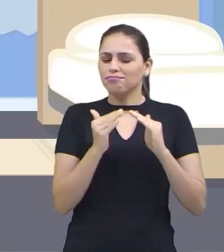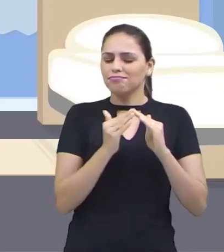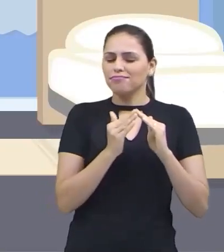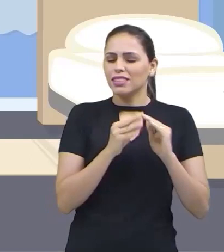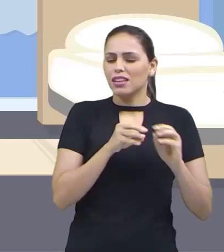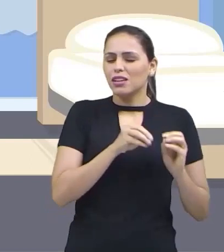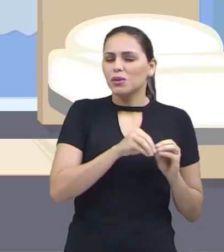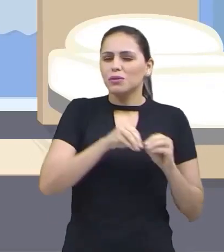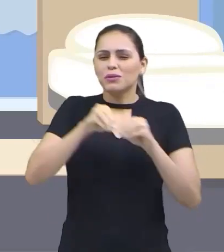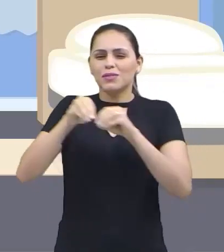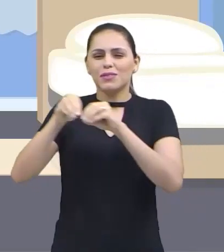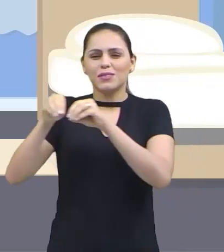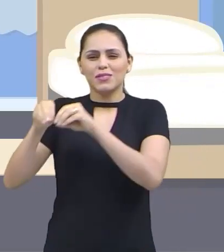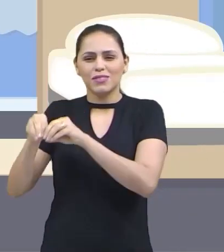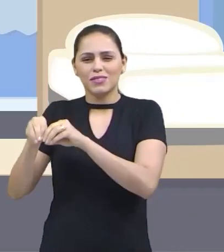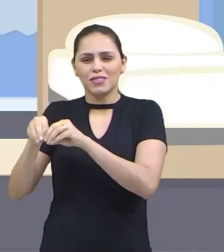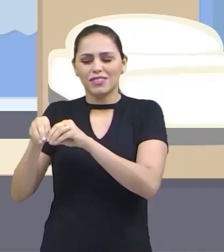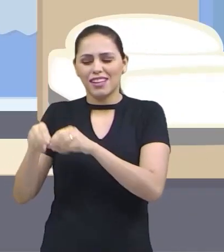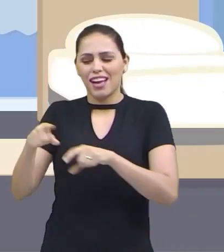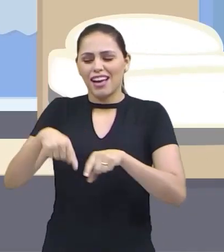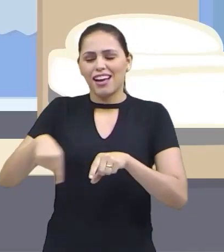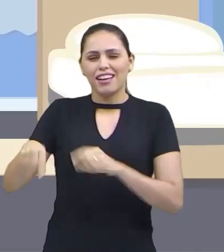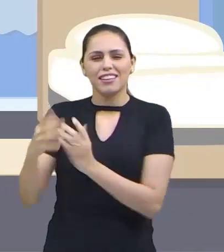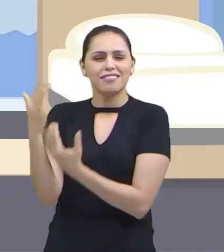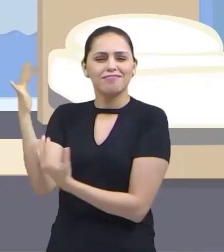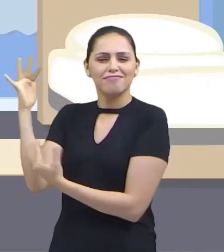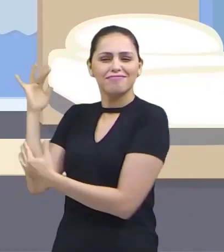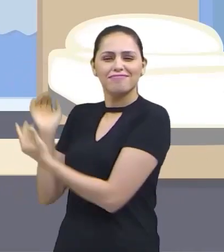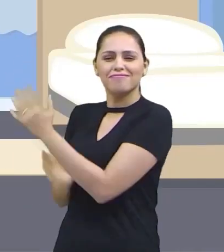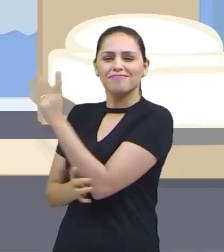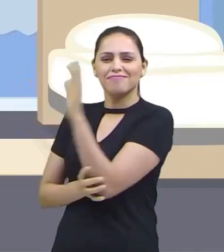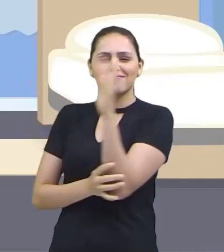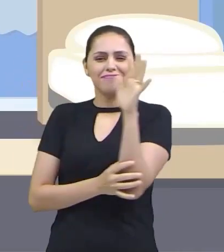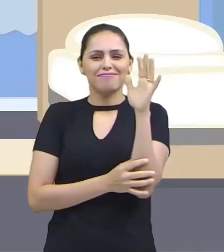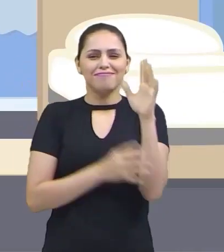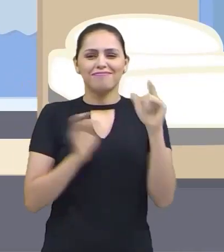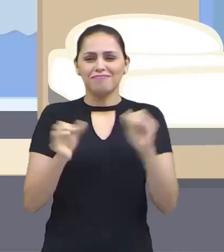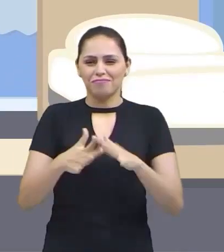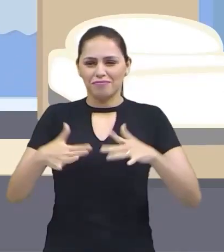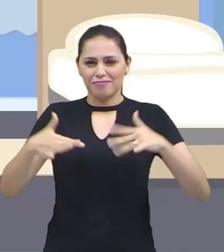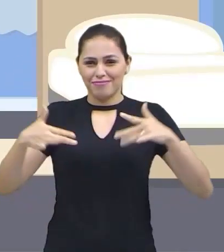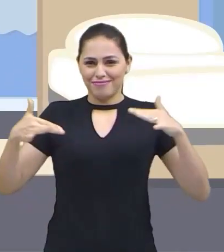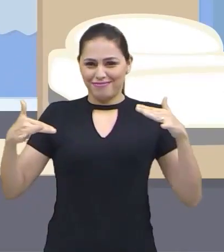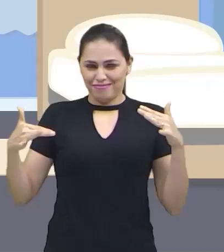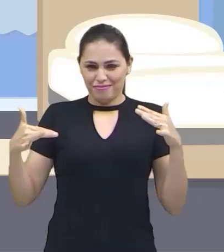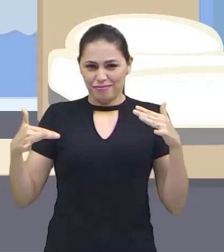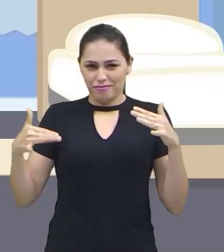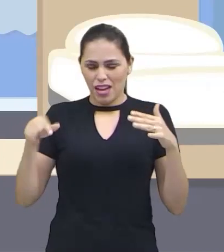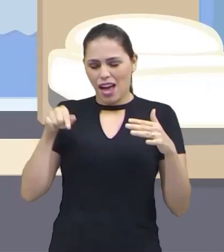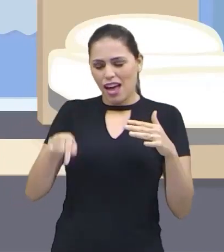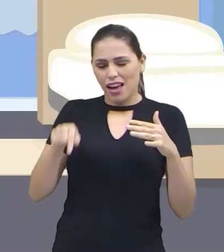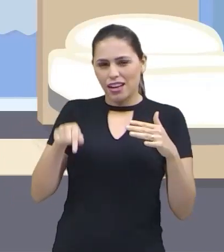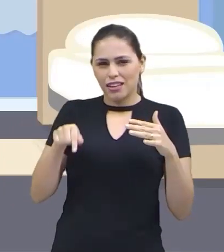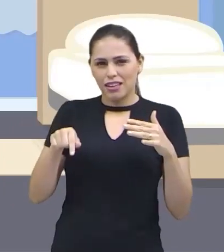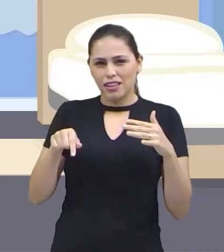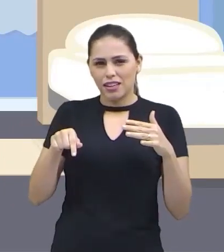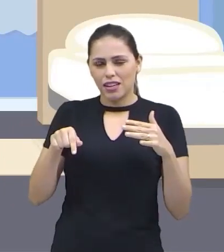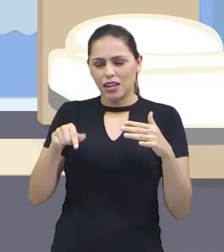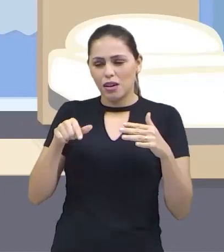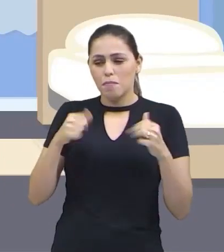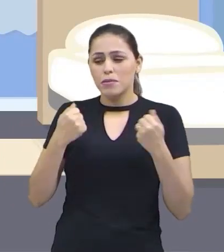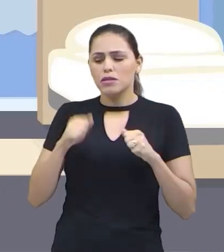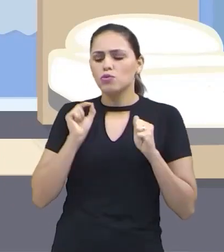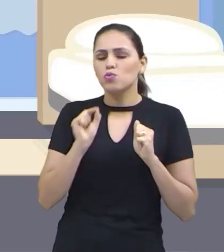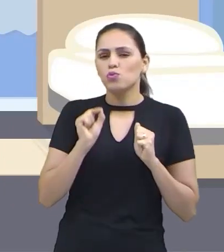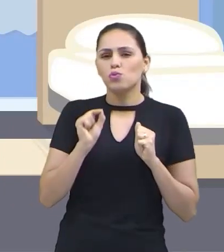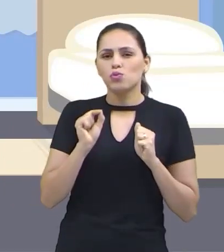transportar para uma linda floresta encantada. Nessa floresta, a gente vai ter que chegar até o local